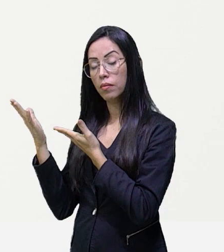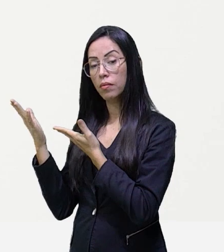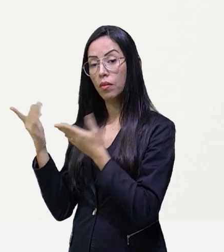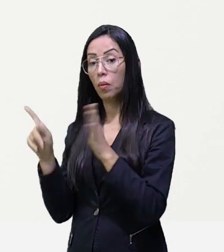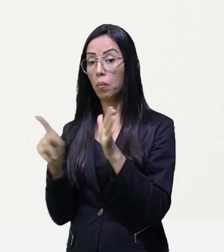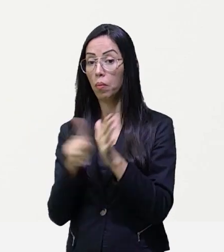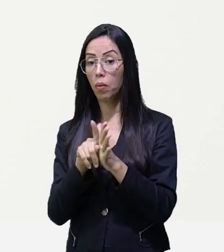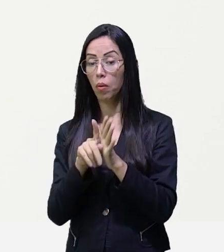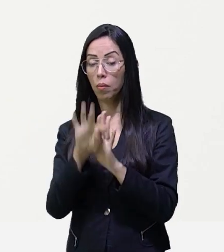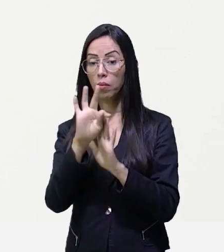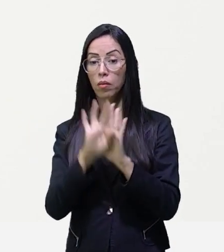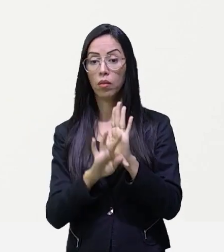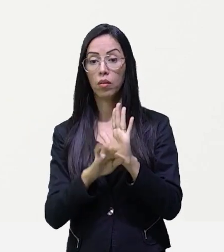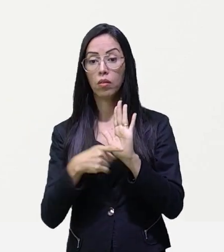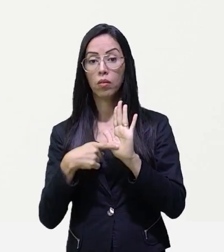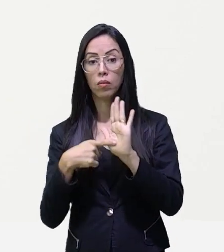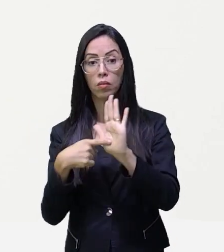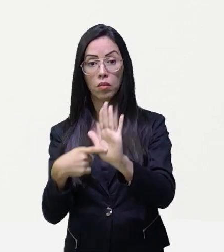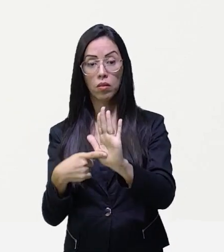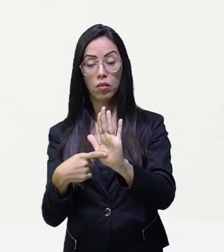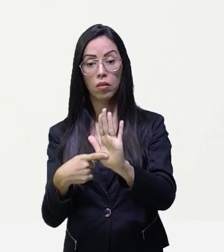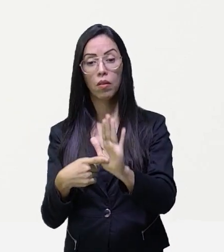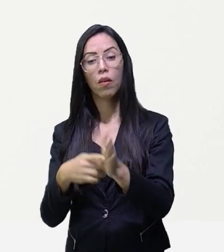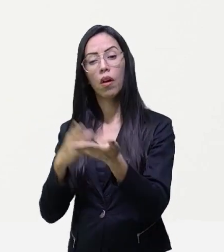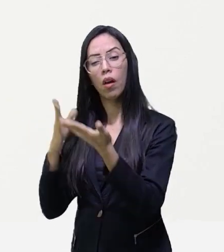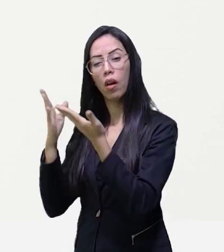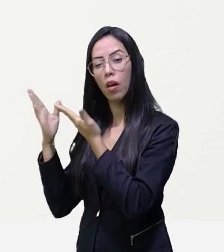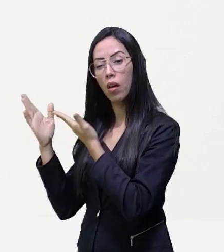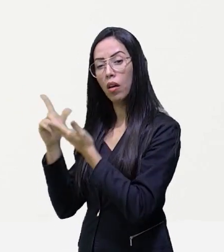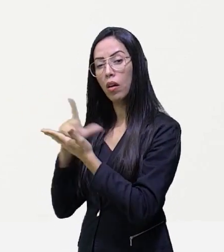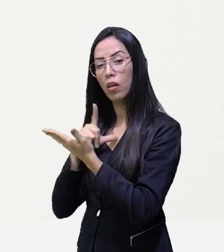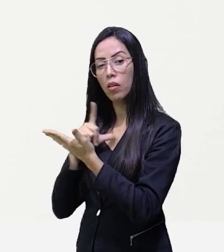expositivo. Aqui, observe, eu tenho